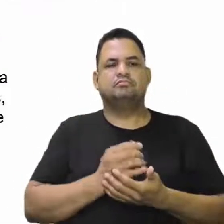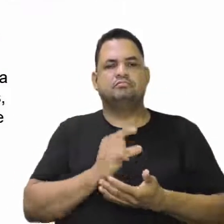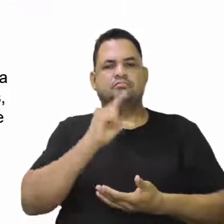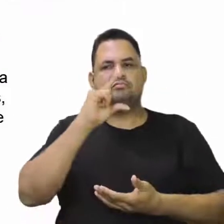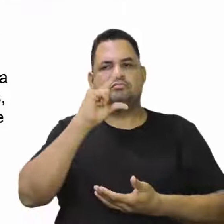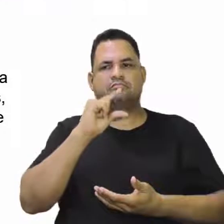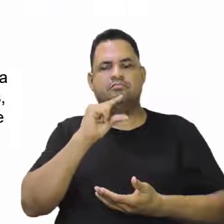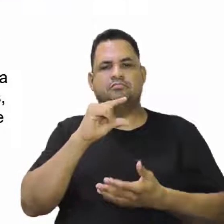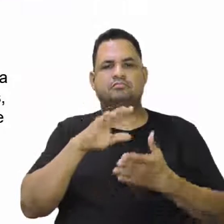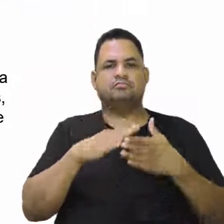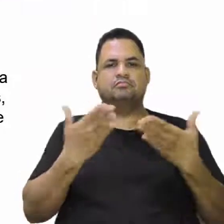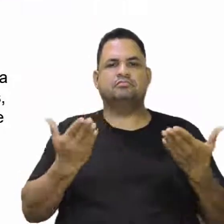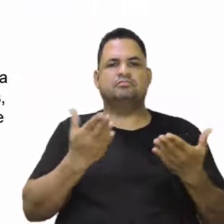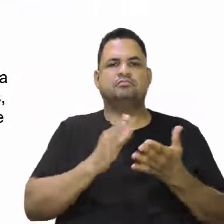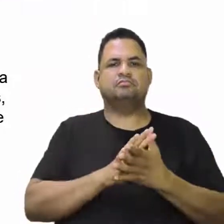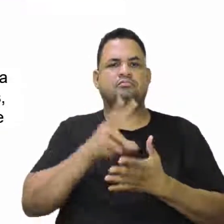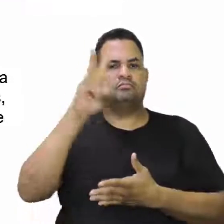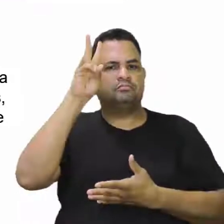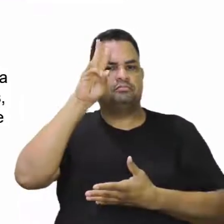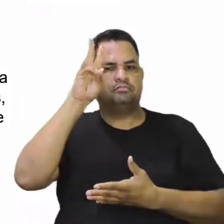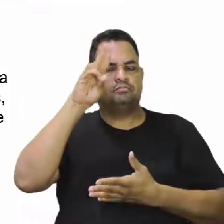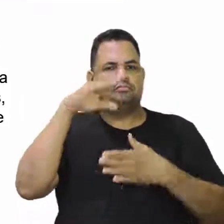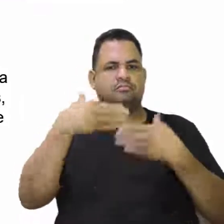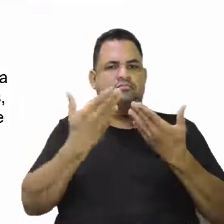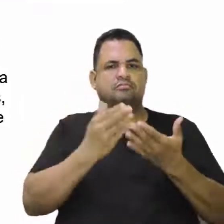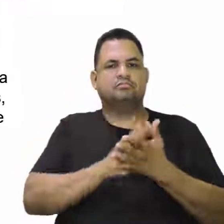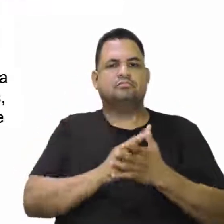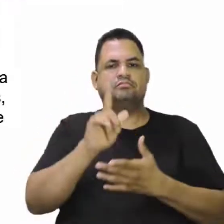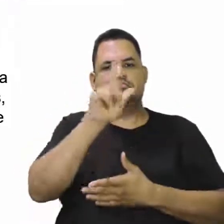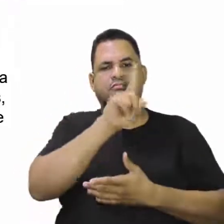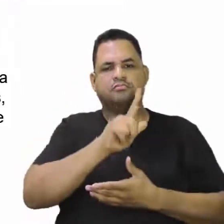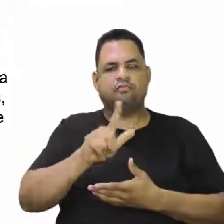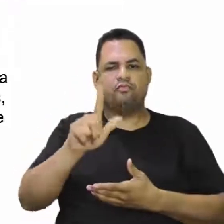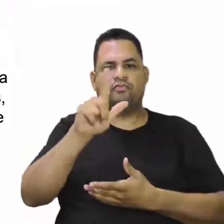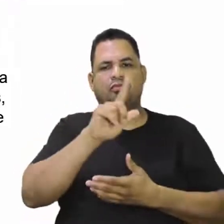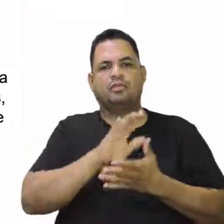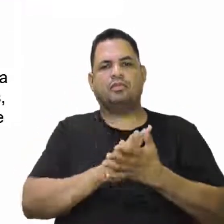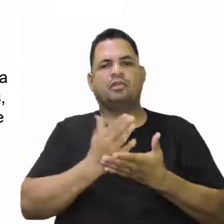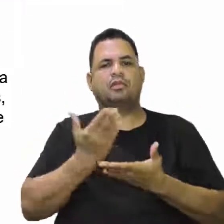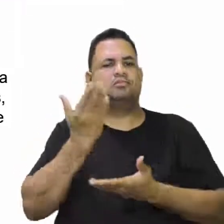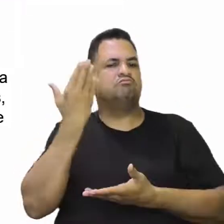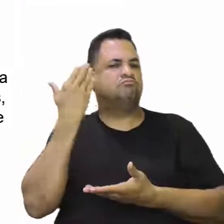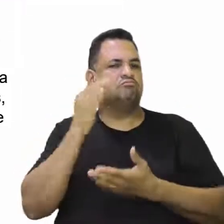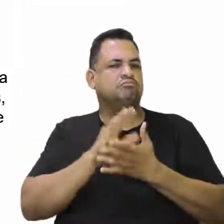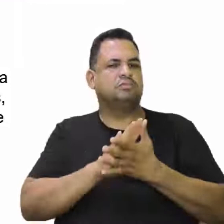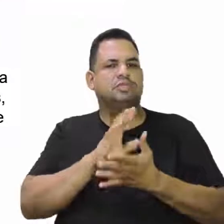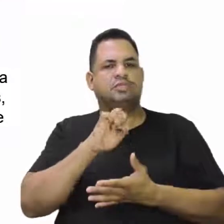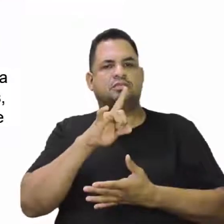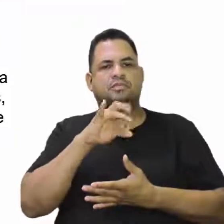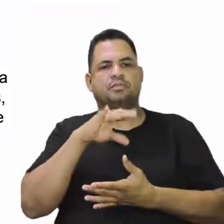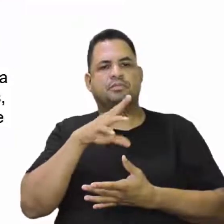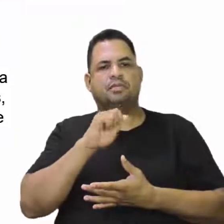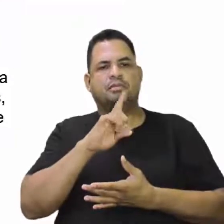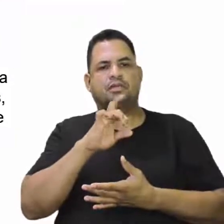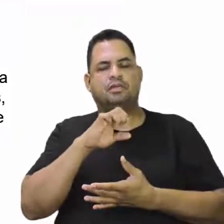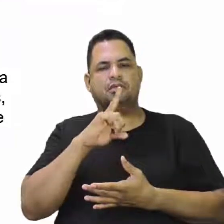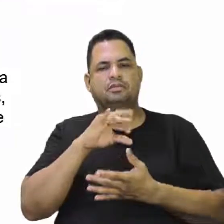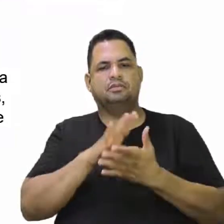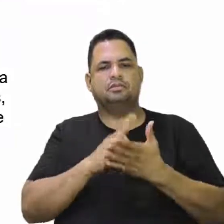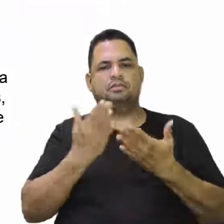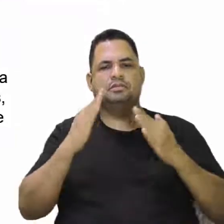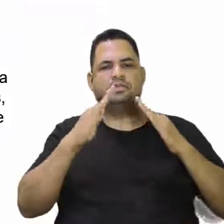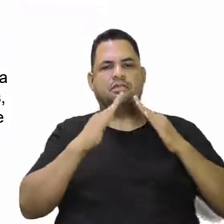pouquinho de história, de literatura, lá da Isabel Allende. Vamos ver sobre a Casa